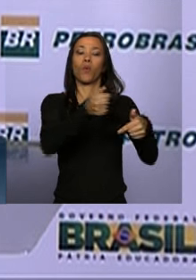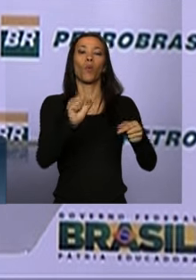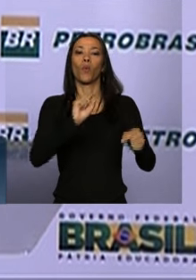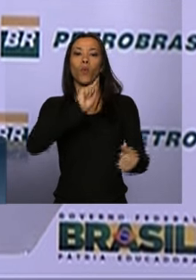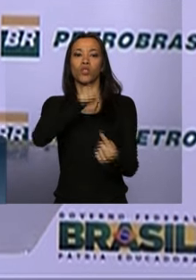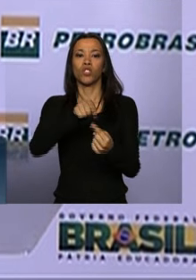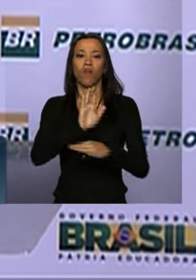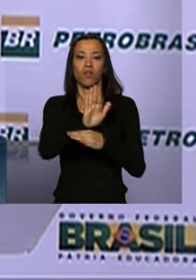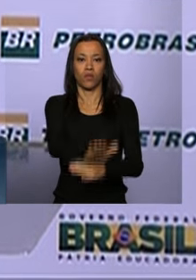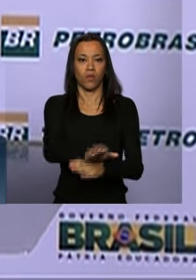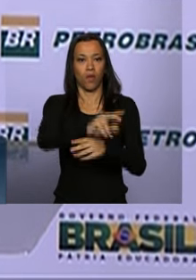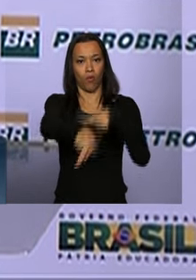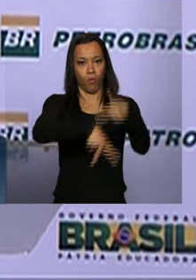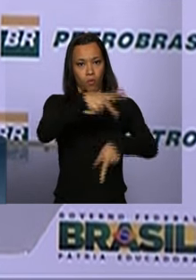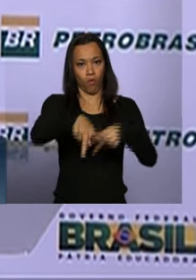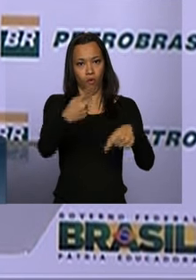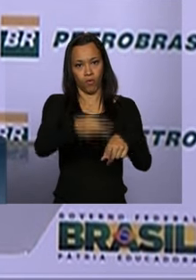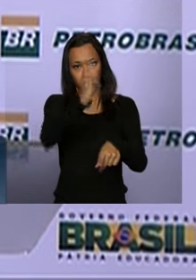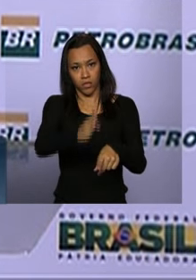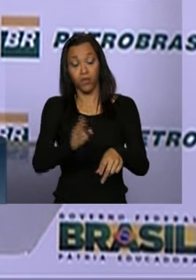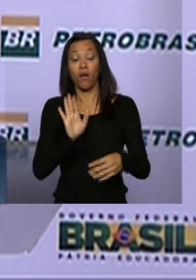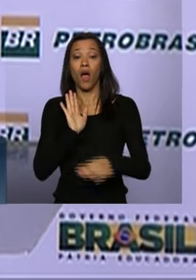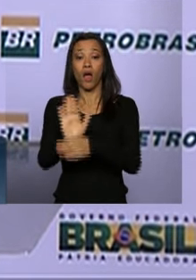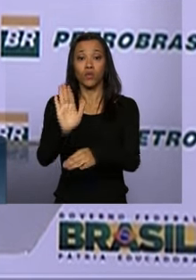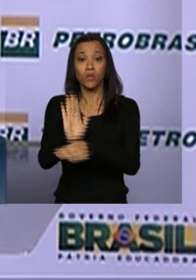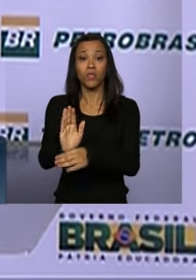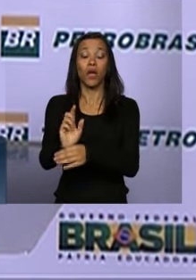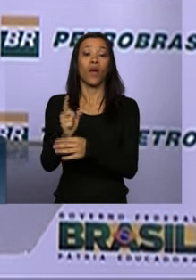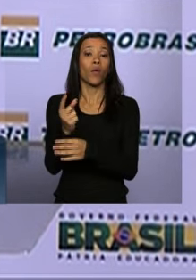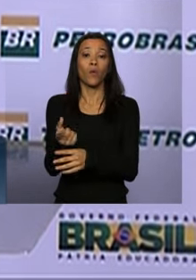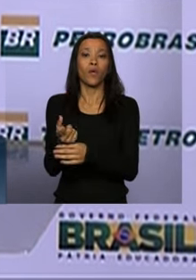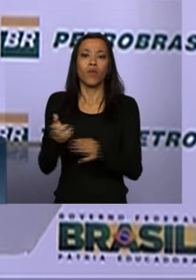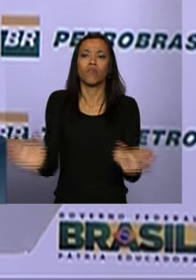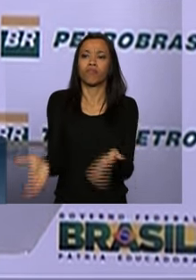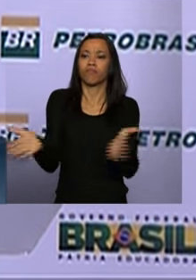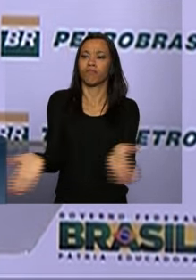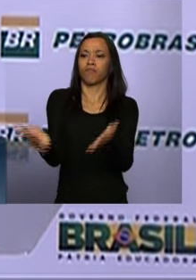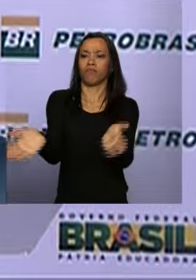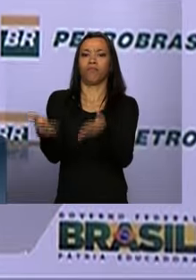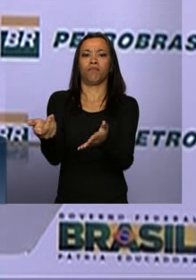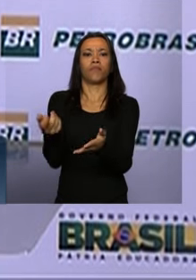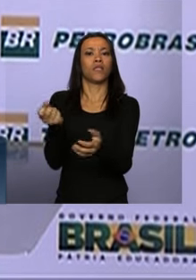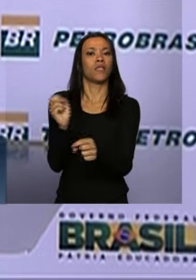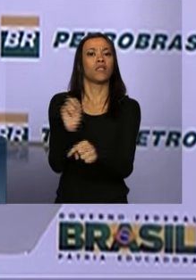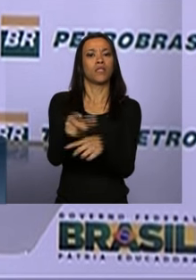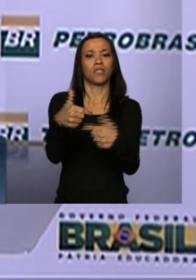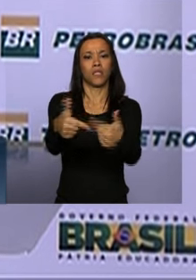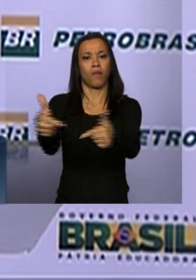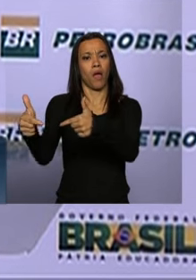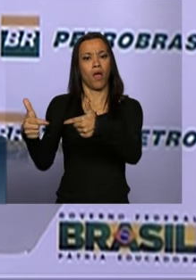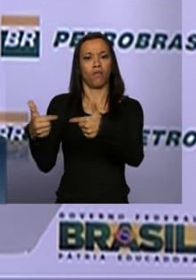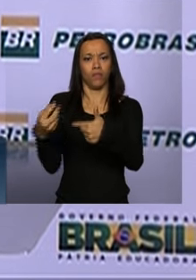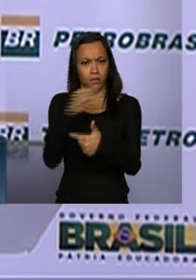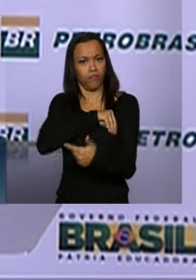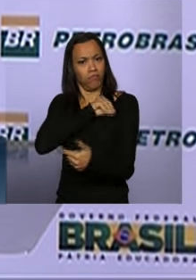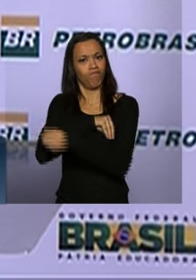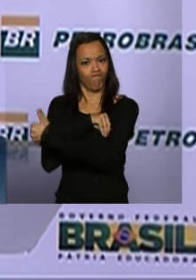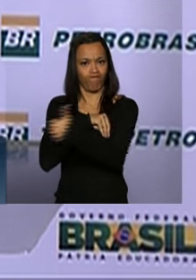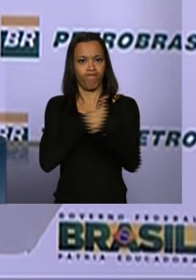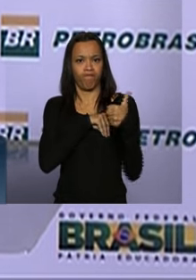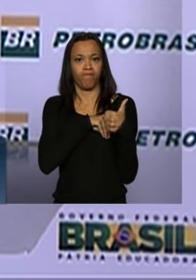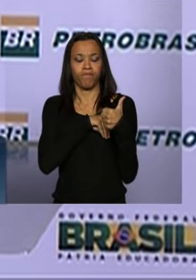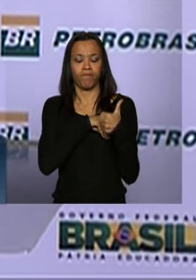dos investimentos, em favor da atração cada vez mais de emprego e renda. Quero dizer a cada um de